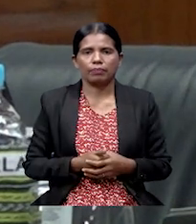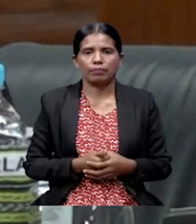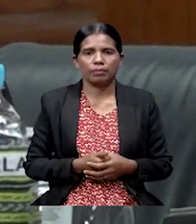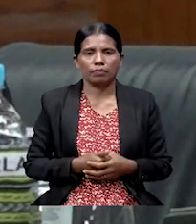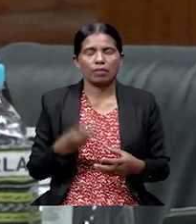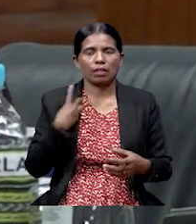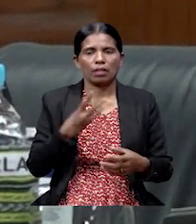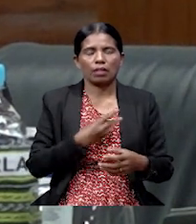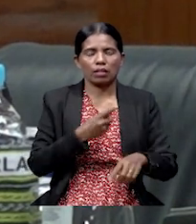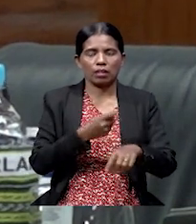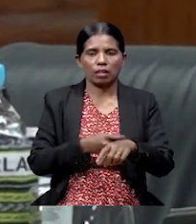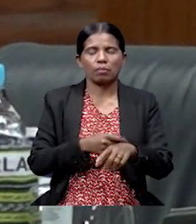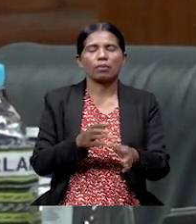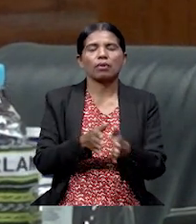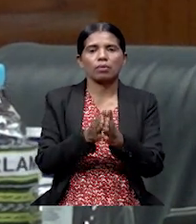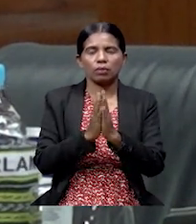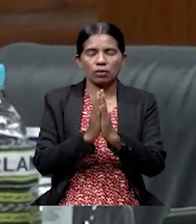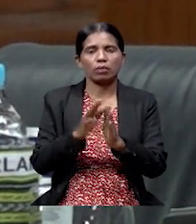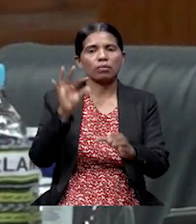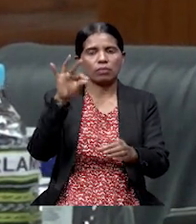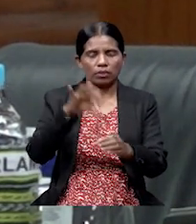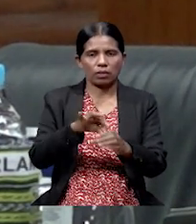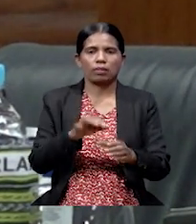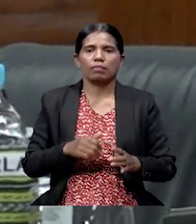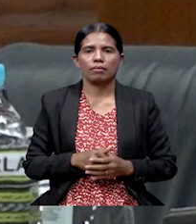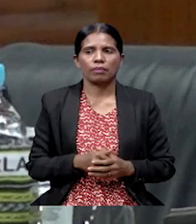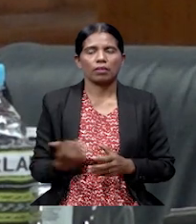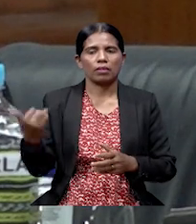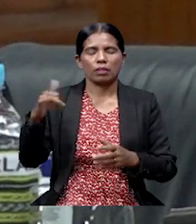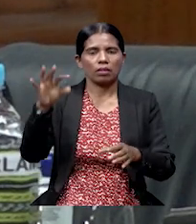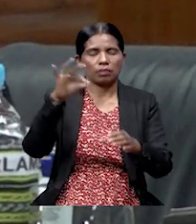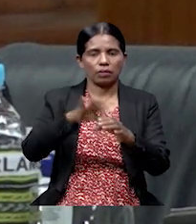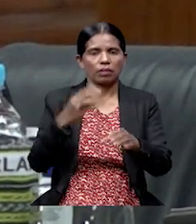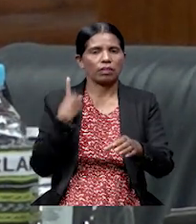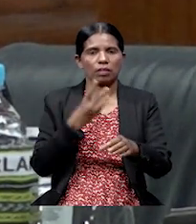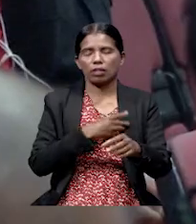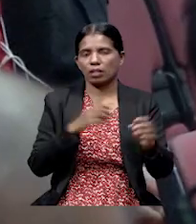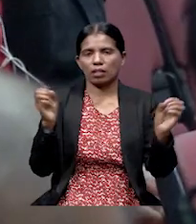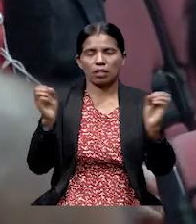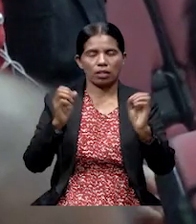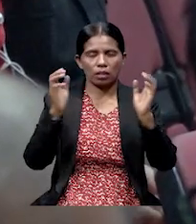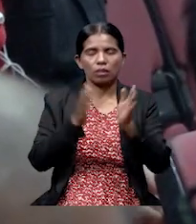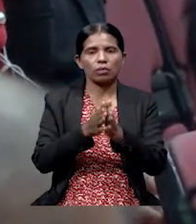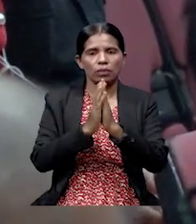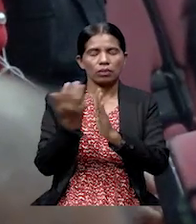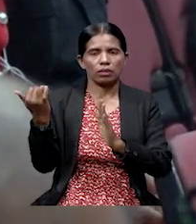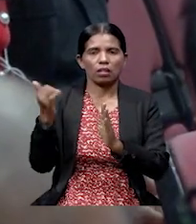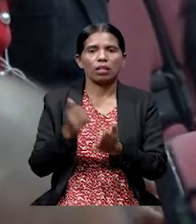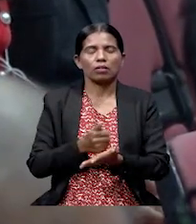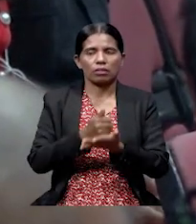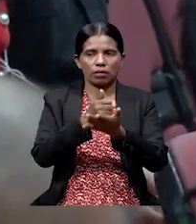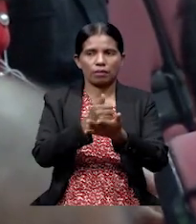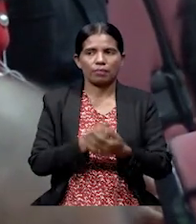está tempo vota, mas que tem o sujeito se não votação. Se não voto, mas ele nunca está mata. Proponente da